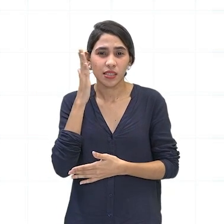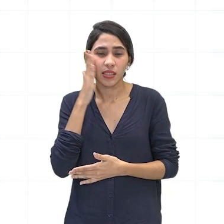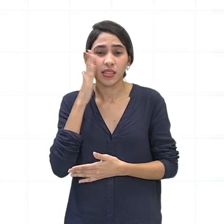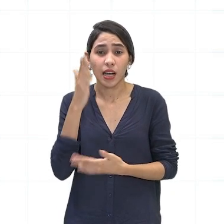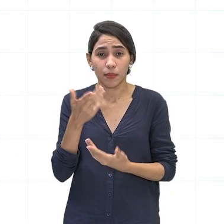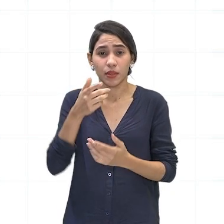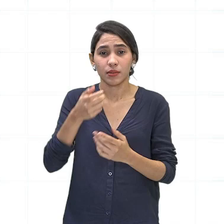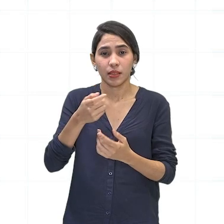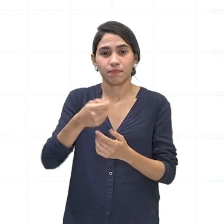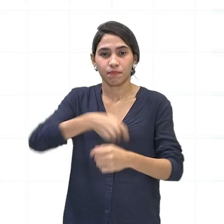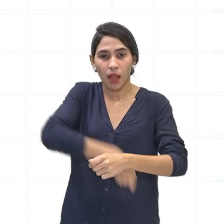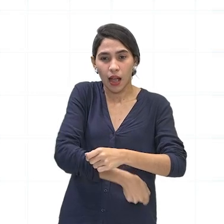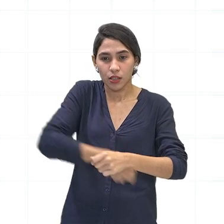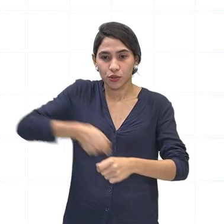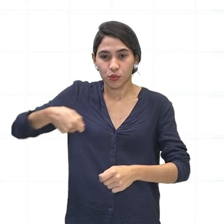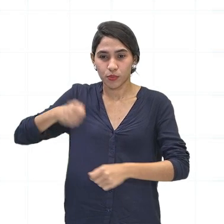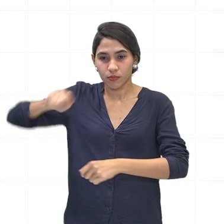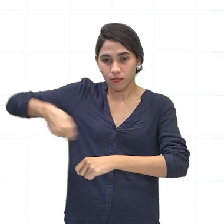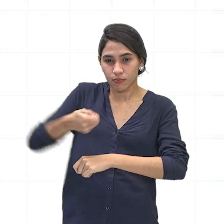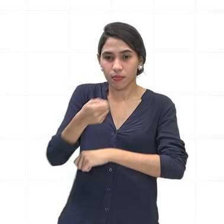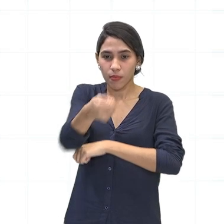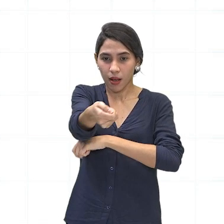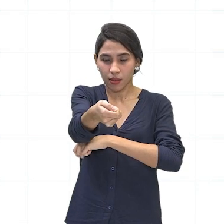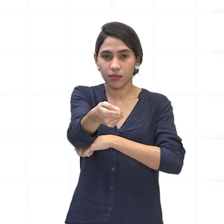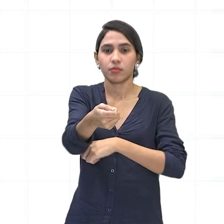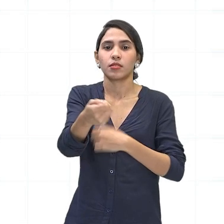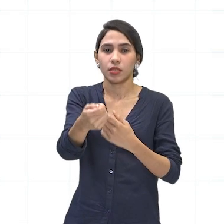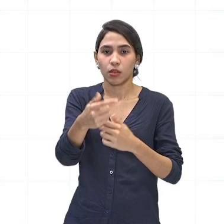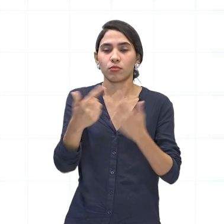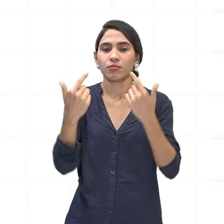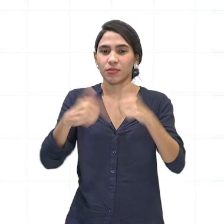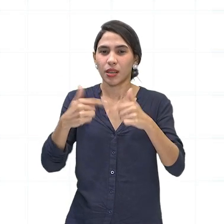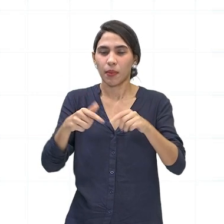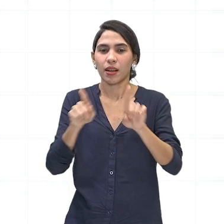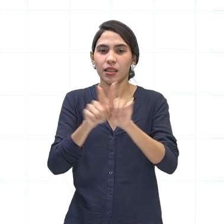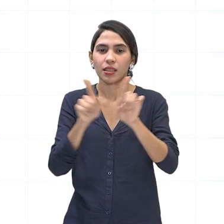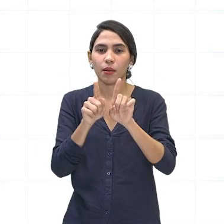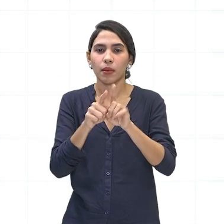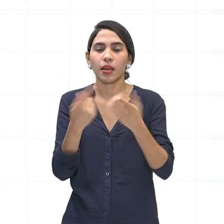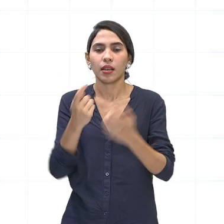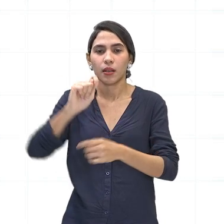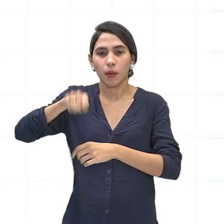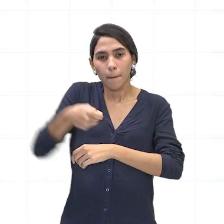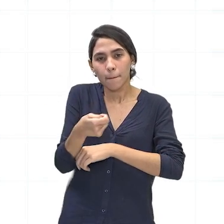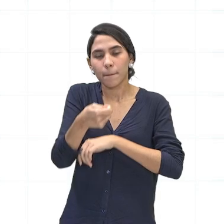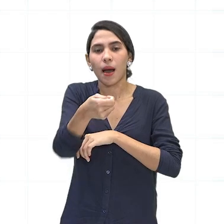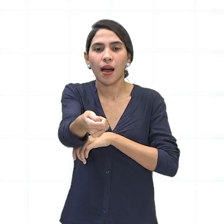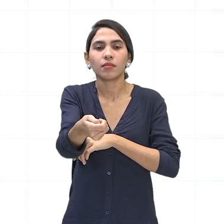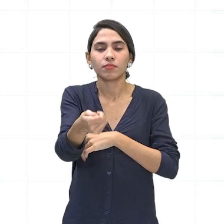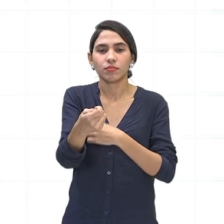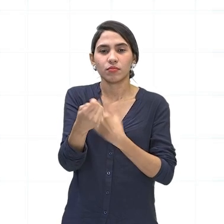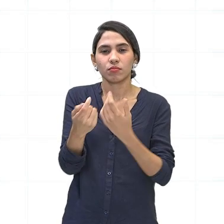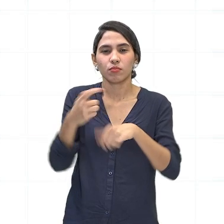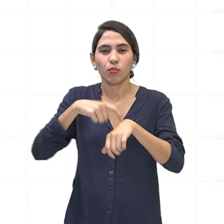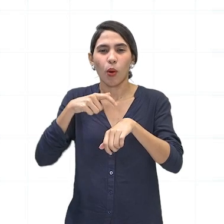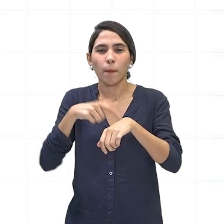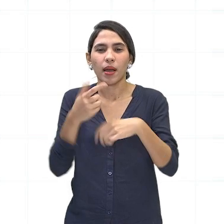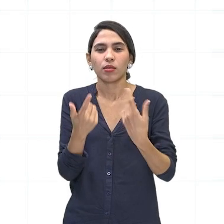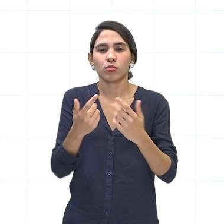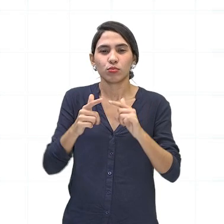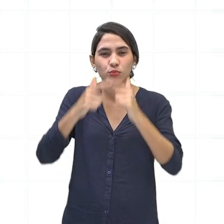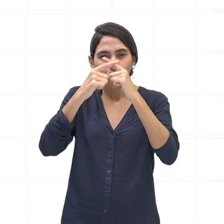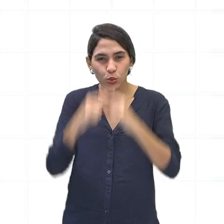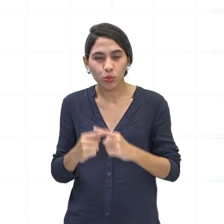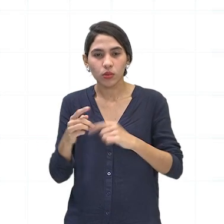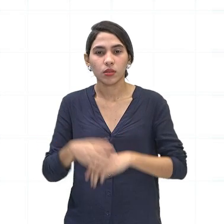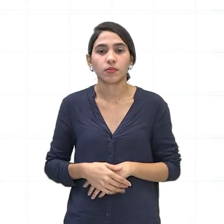era a espada. Então, o Kenjutsu, ele trabalha essa questão da arte samurai da espada, e dentro do